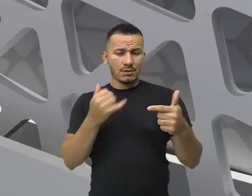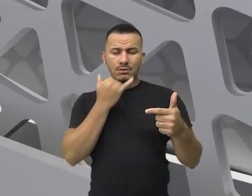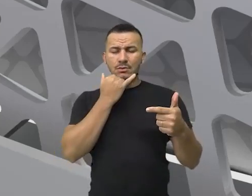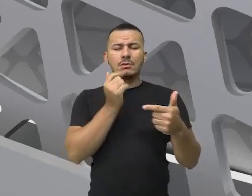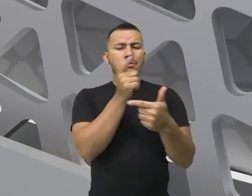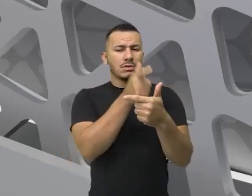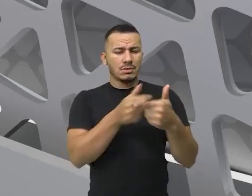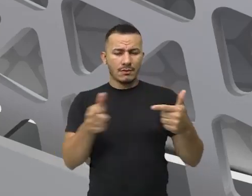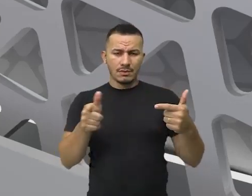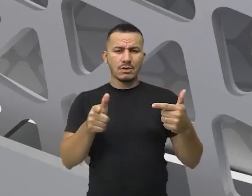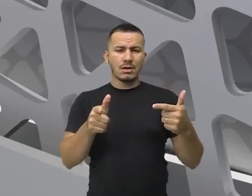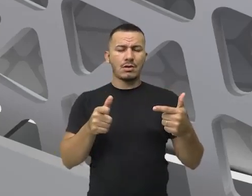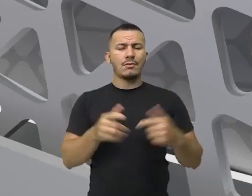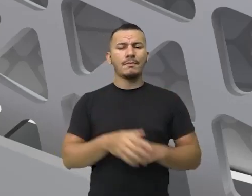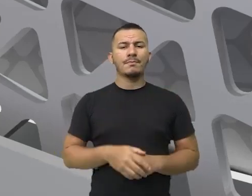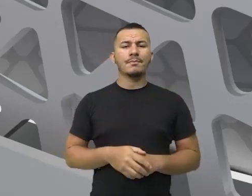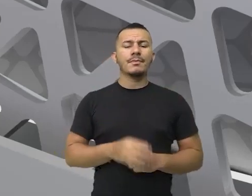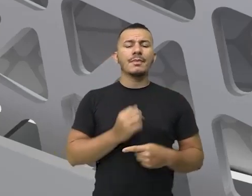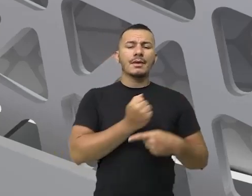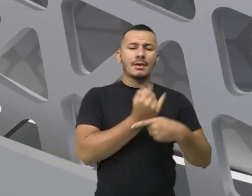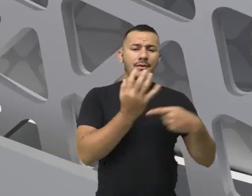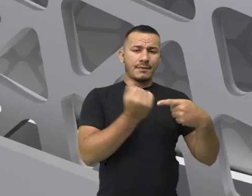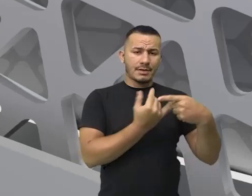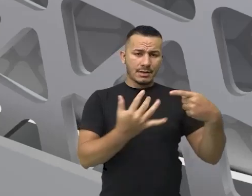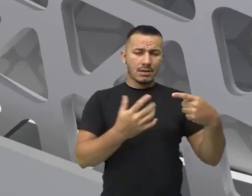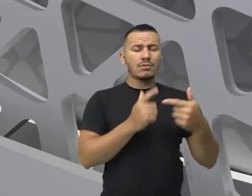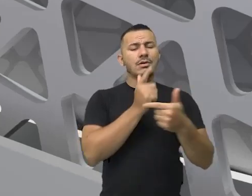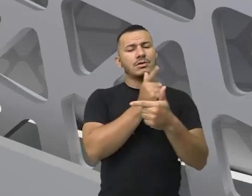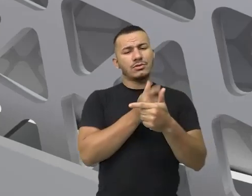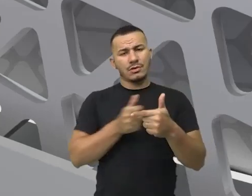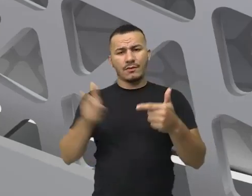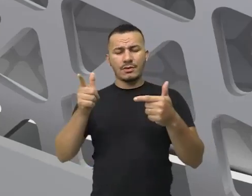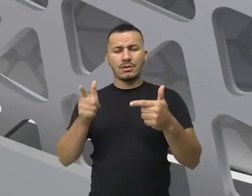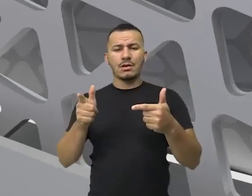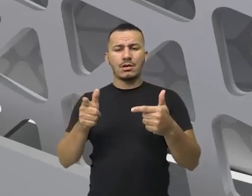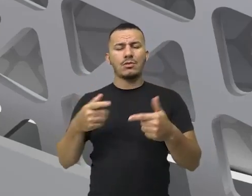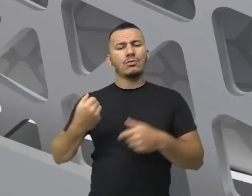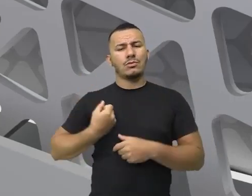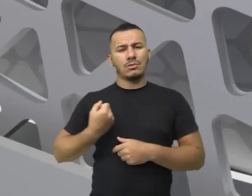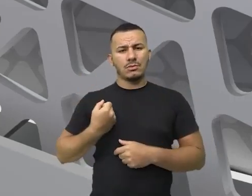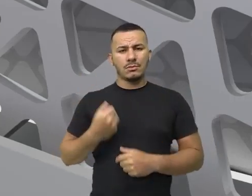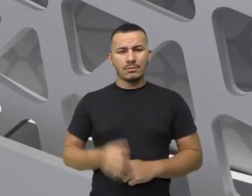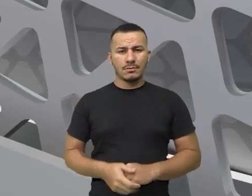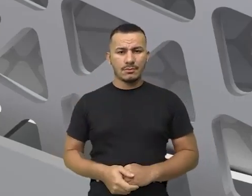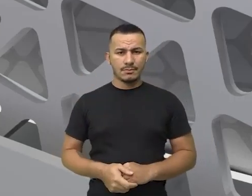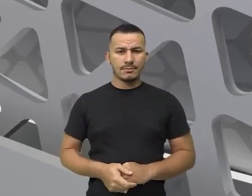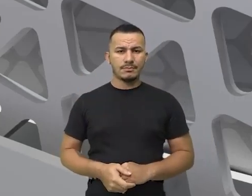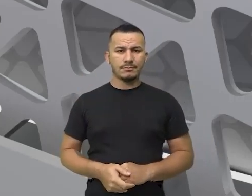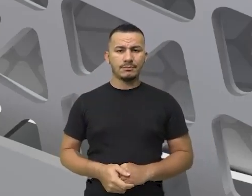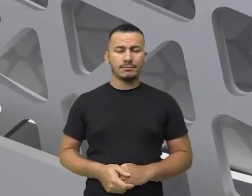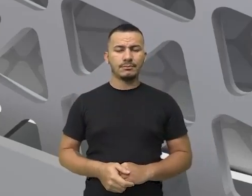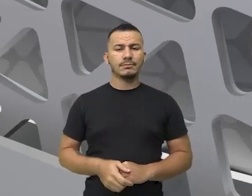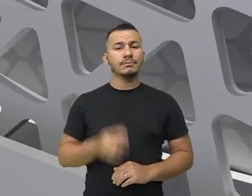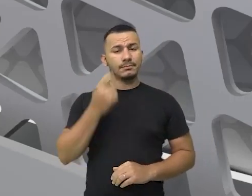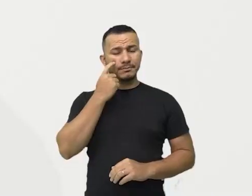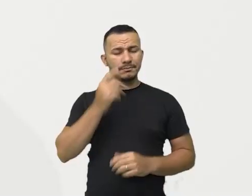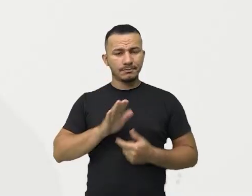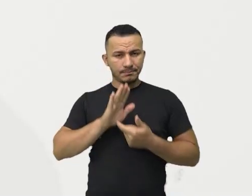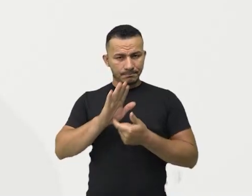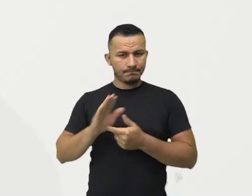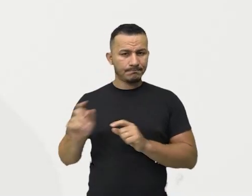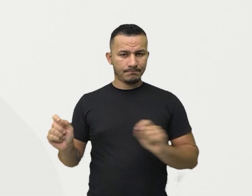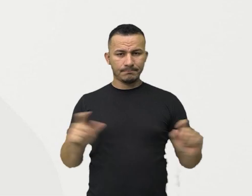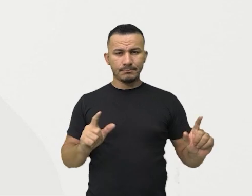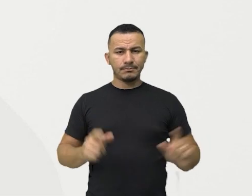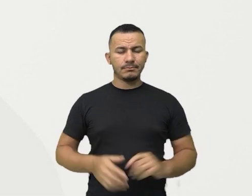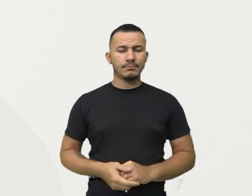Uma fração, ela é a divisão entre dois números. Beleza? Acompanha comigo. Veja